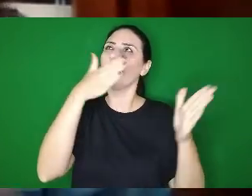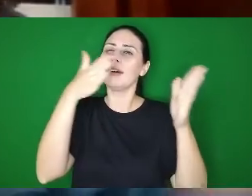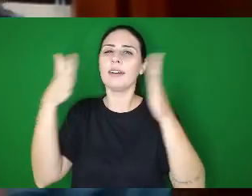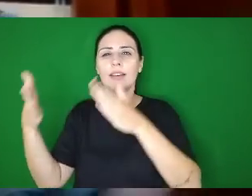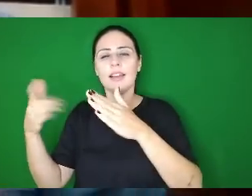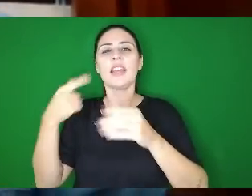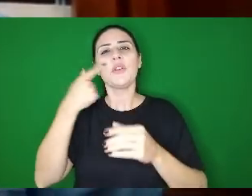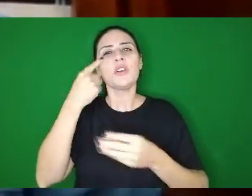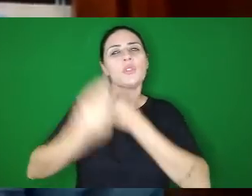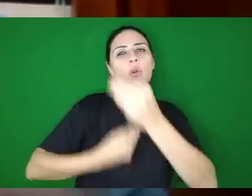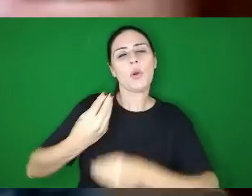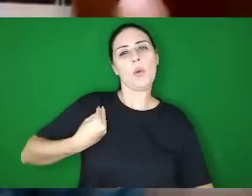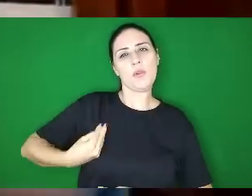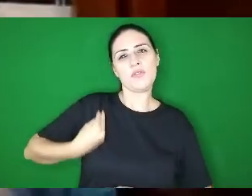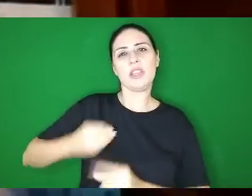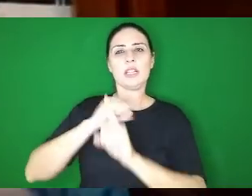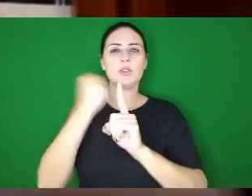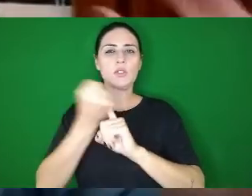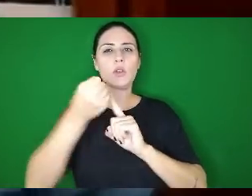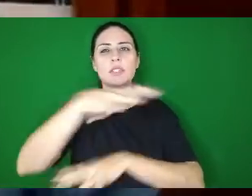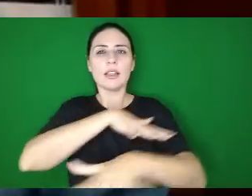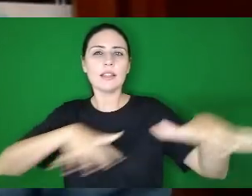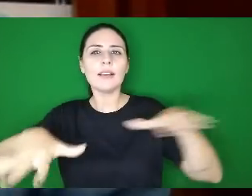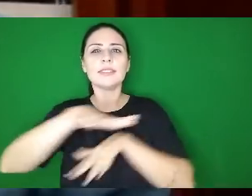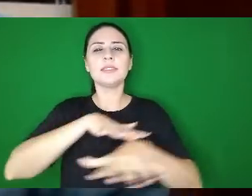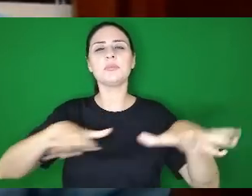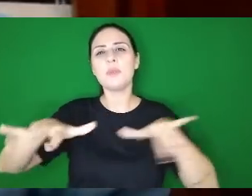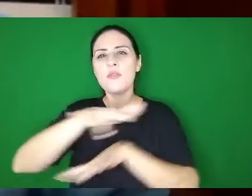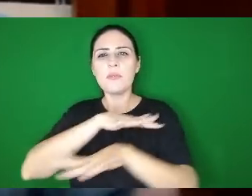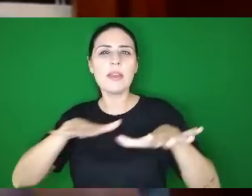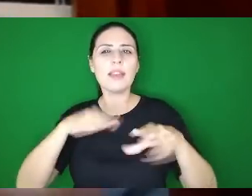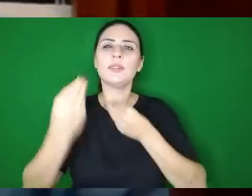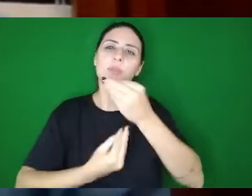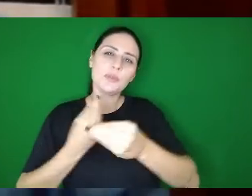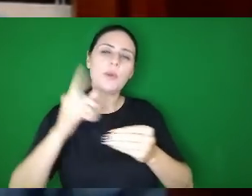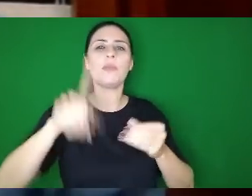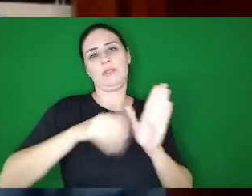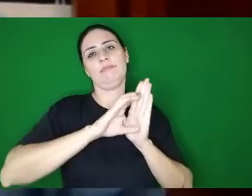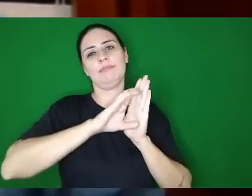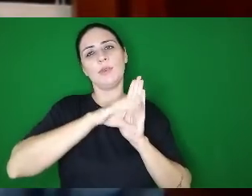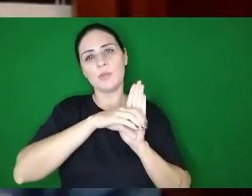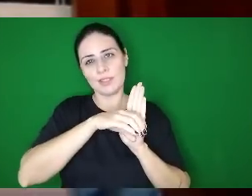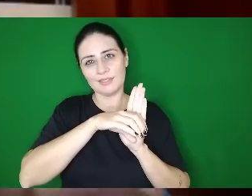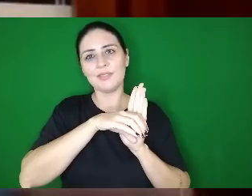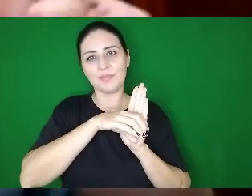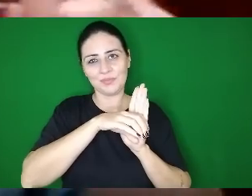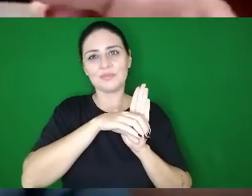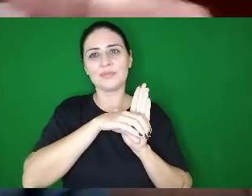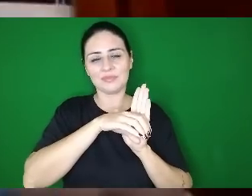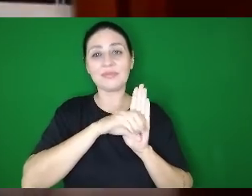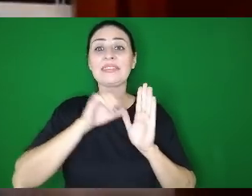constituição da cidade, do movimento da minha própria vida por meio desse conceito. Se é isso, se o conceito